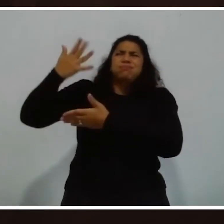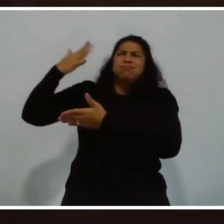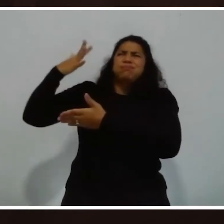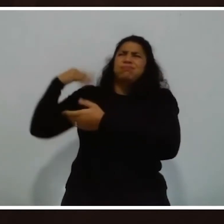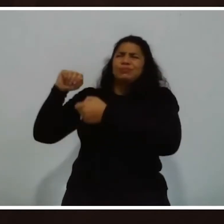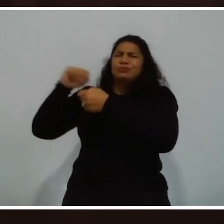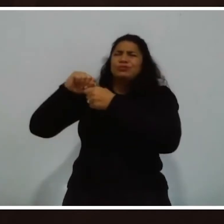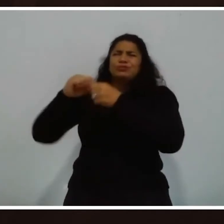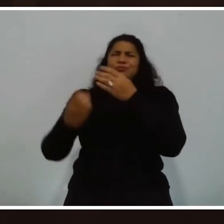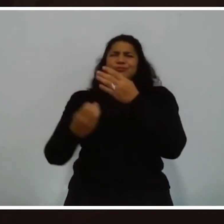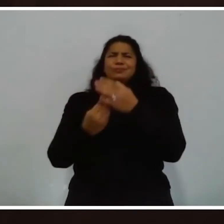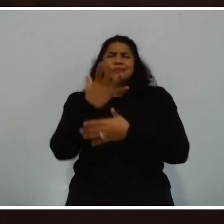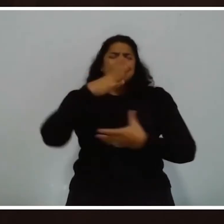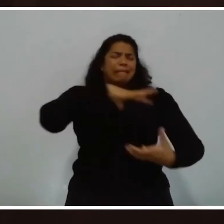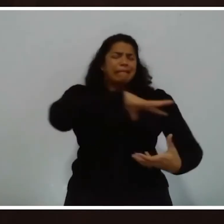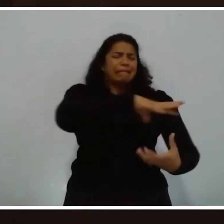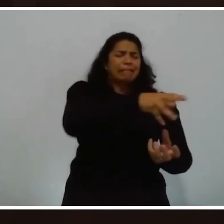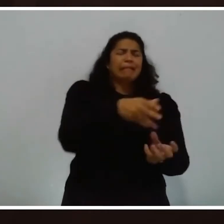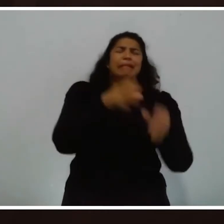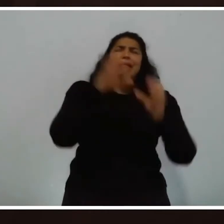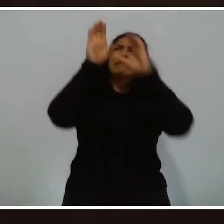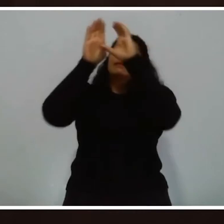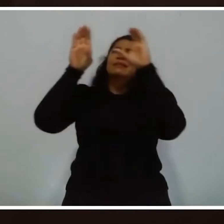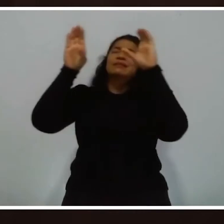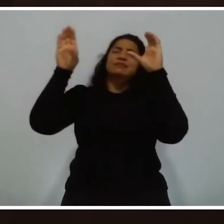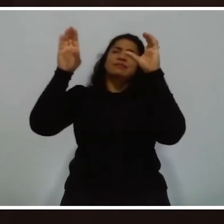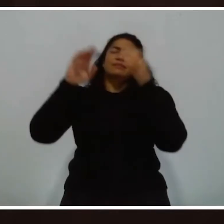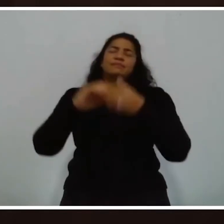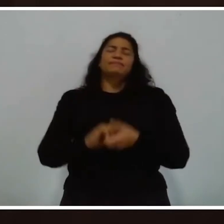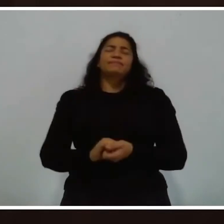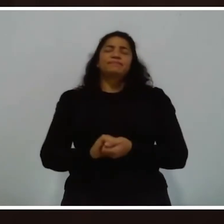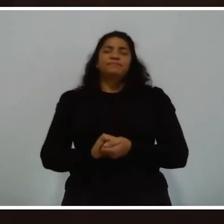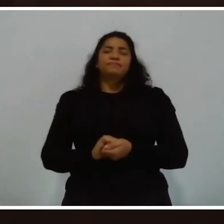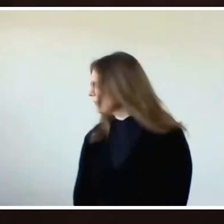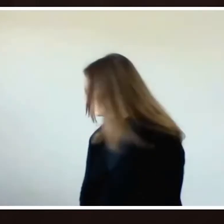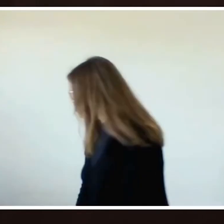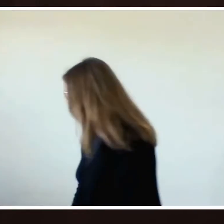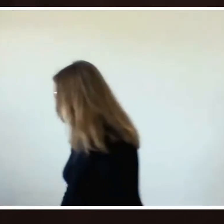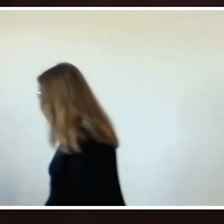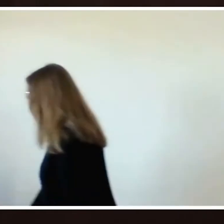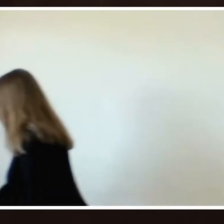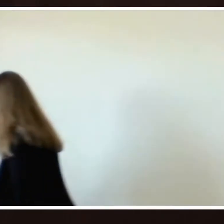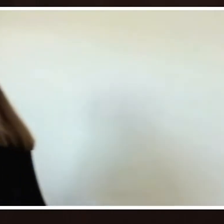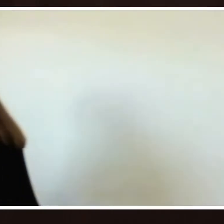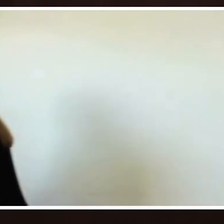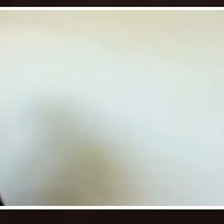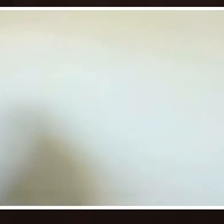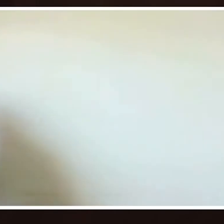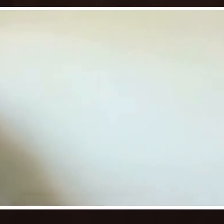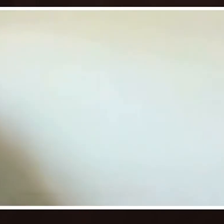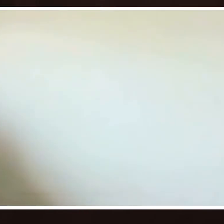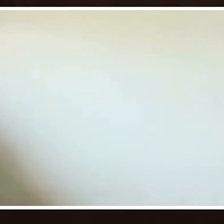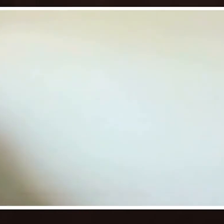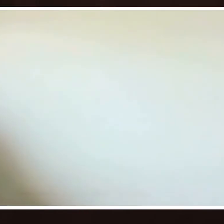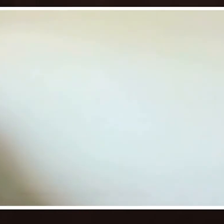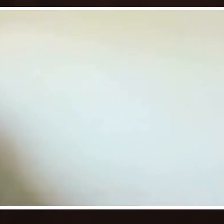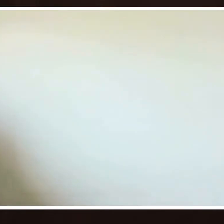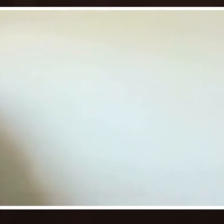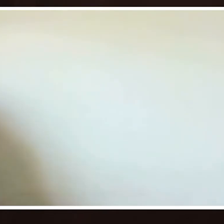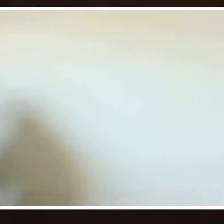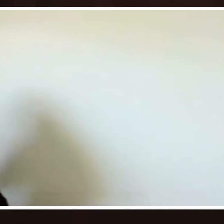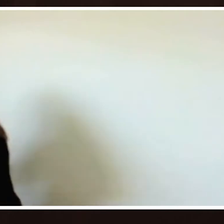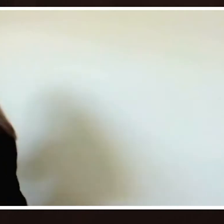Em João capítulo 15, dá uma olhada, João capítulo 15, versículo 5. Eu sou a